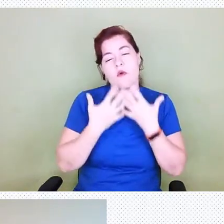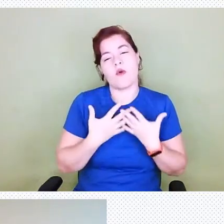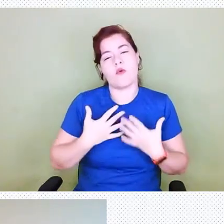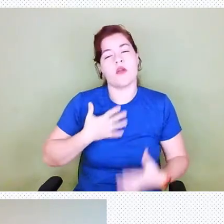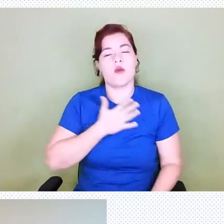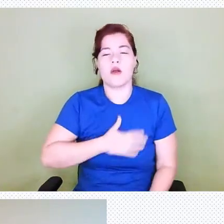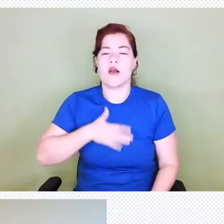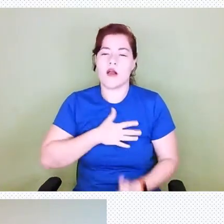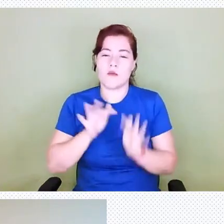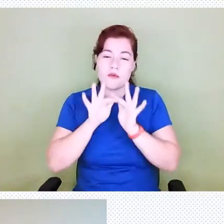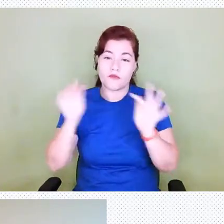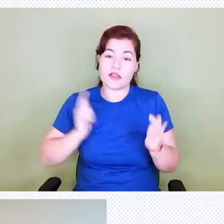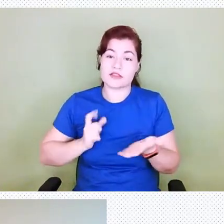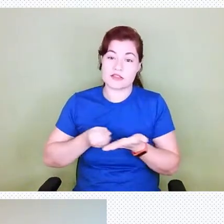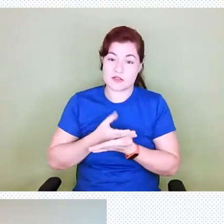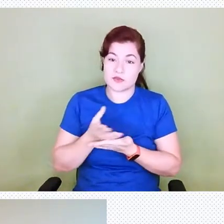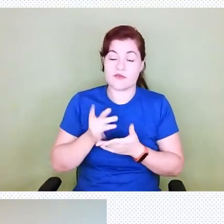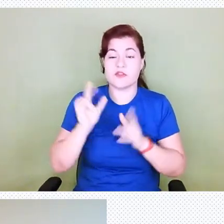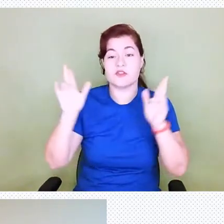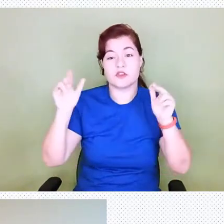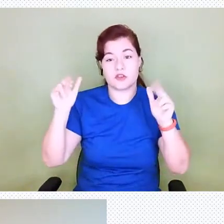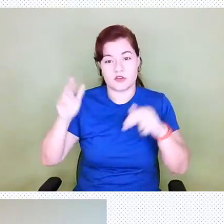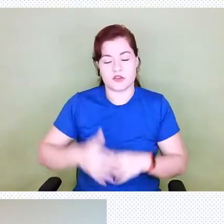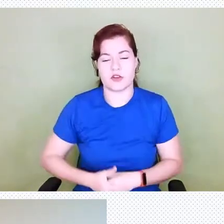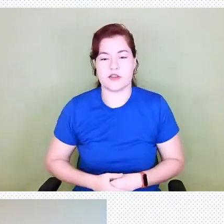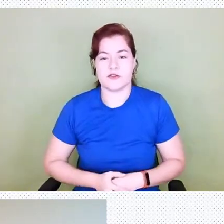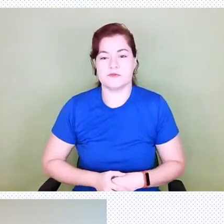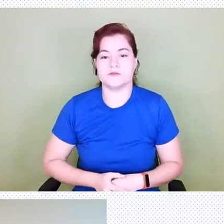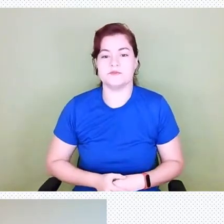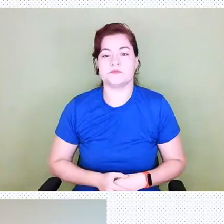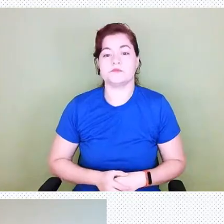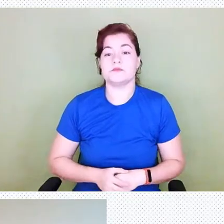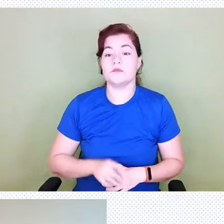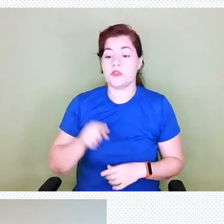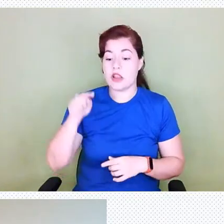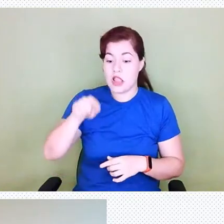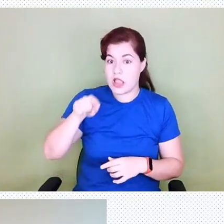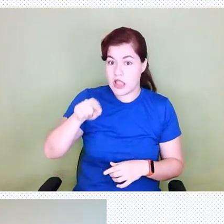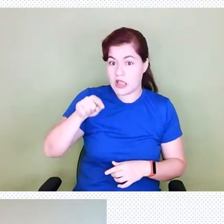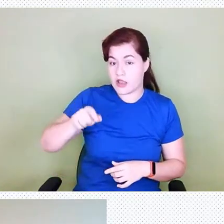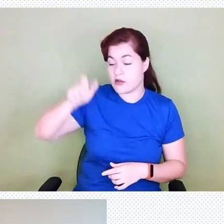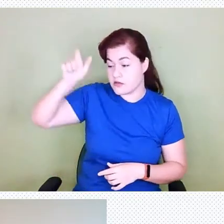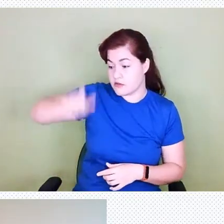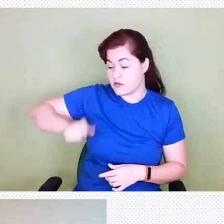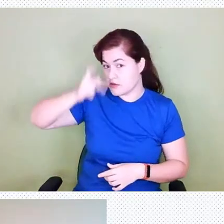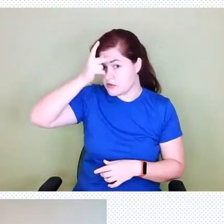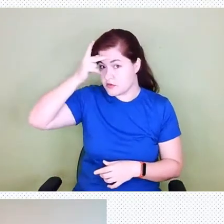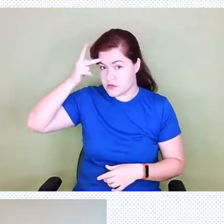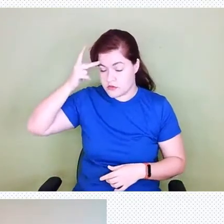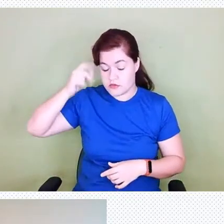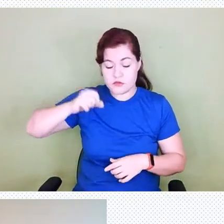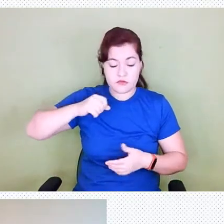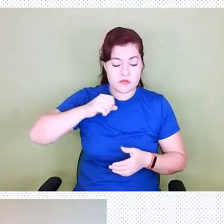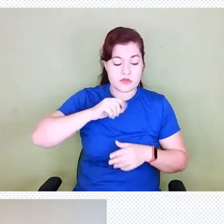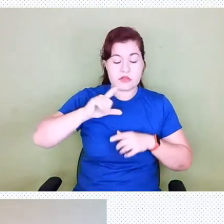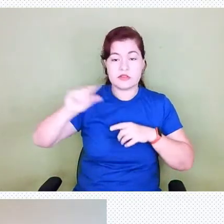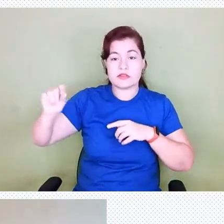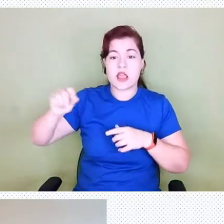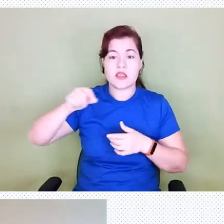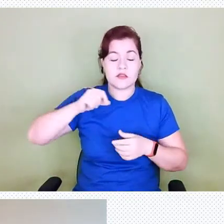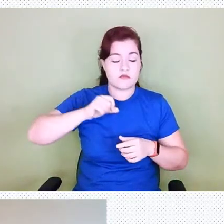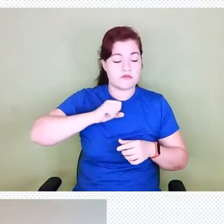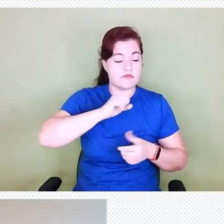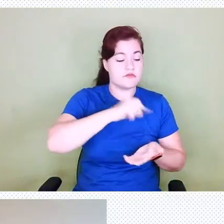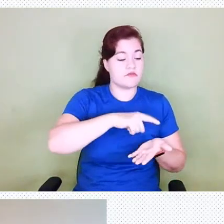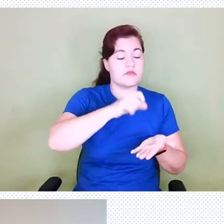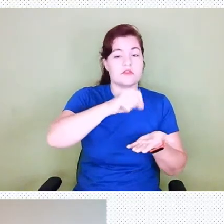que está no Evangelho, que diz assim: eis que o semeador saiu a semear, e as